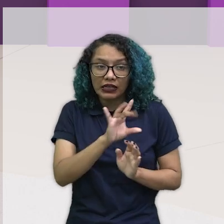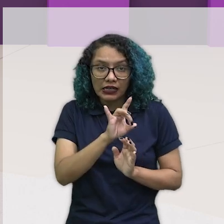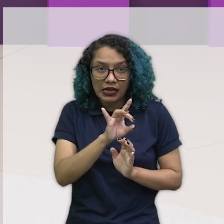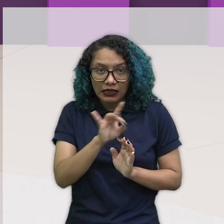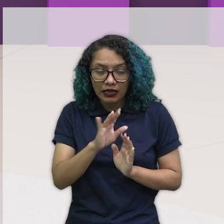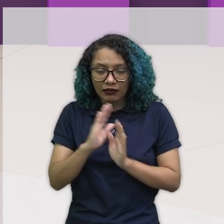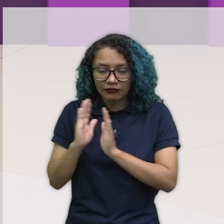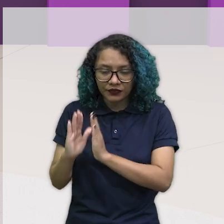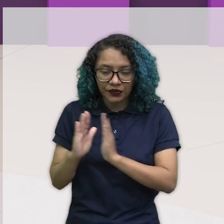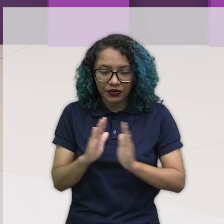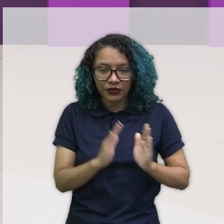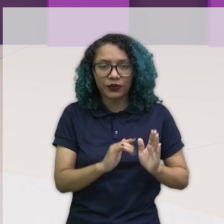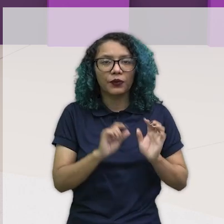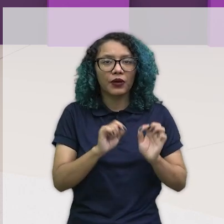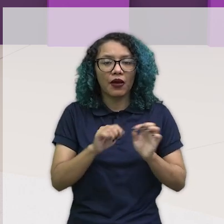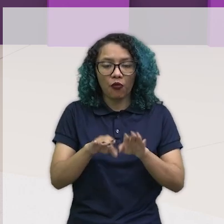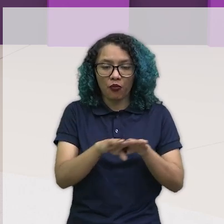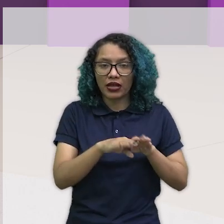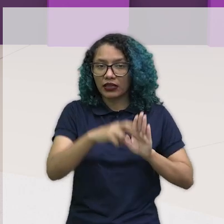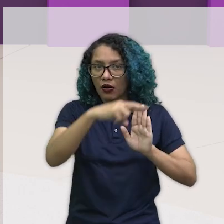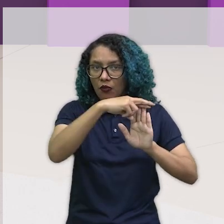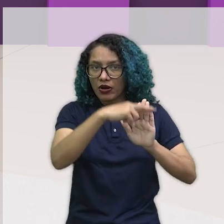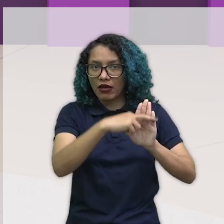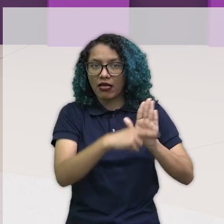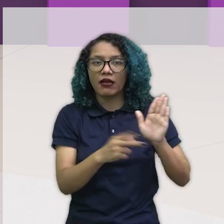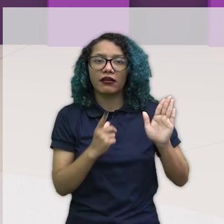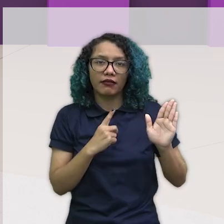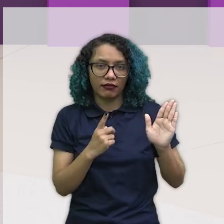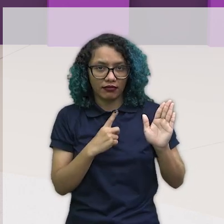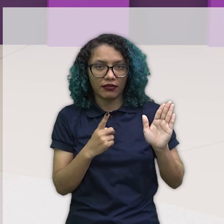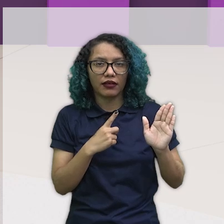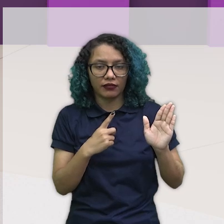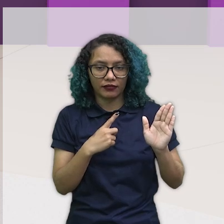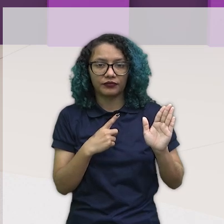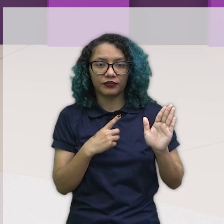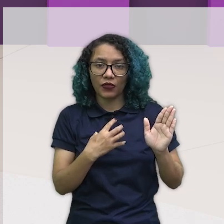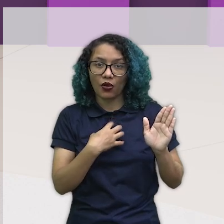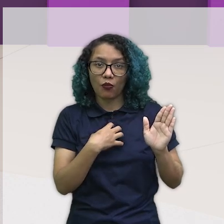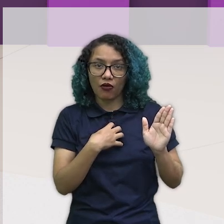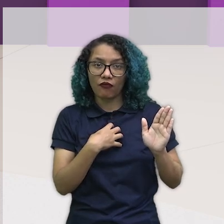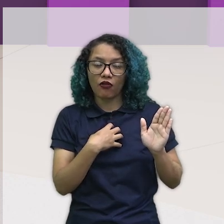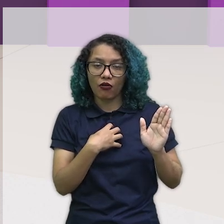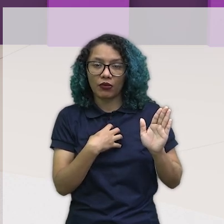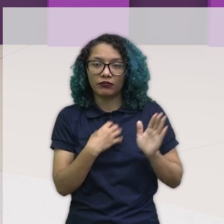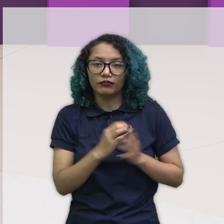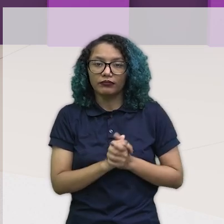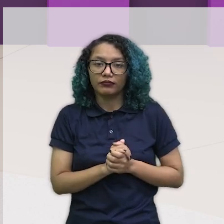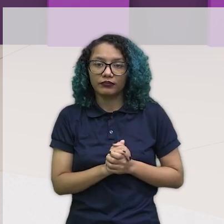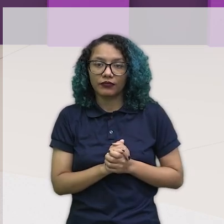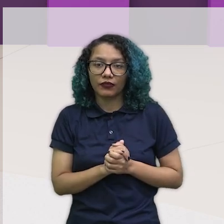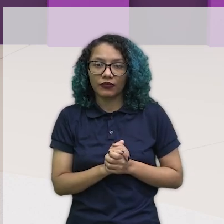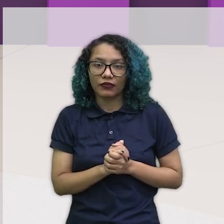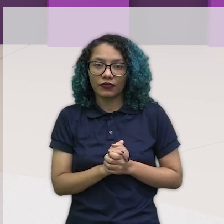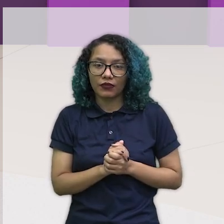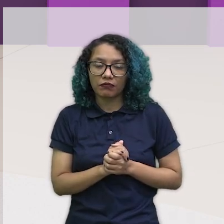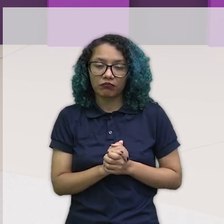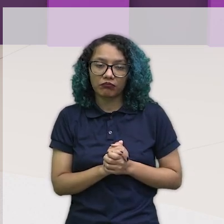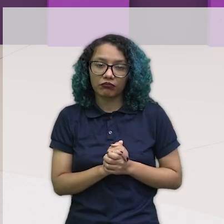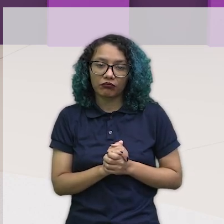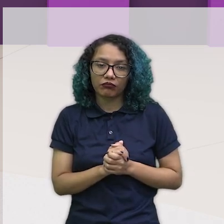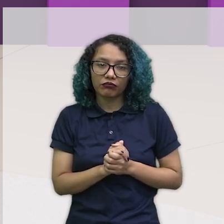tem um padrão, ela tem uma lei, uma forma que rege essa sequência, tá